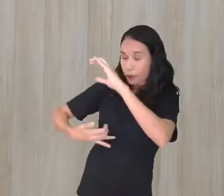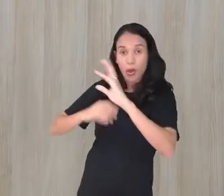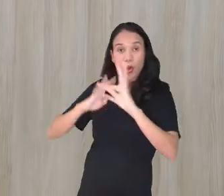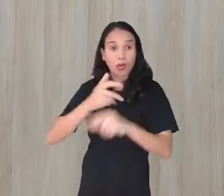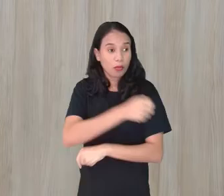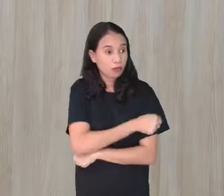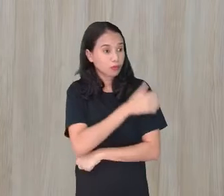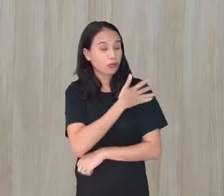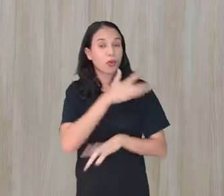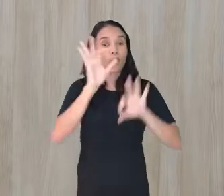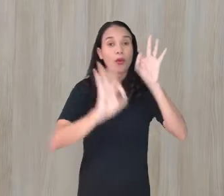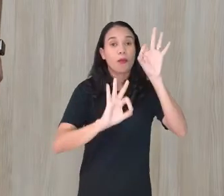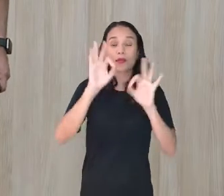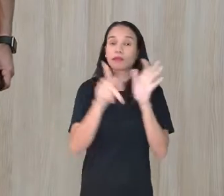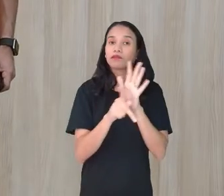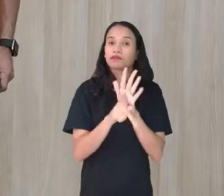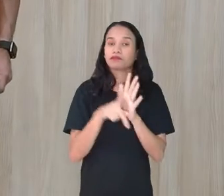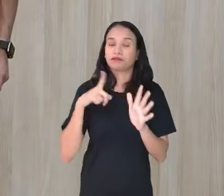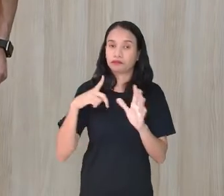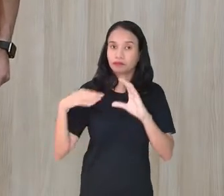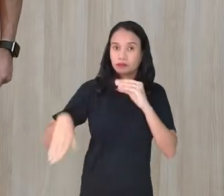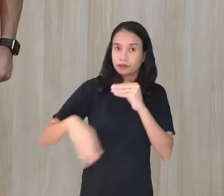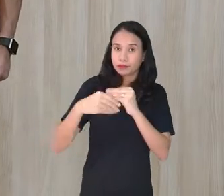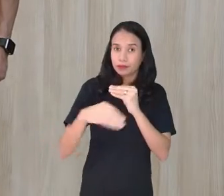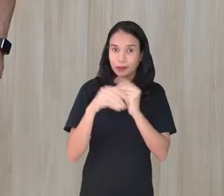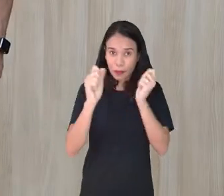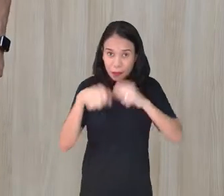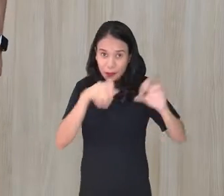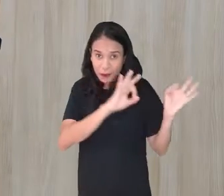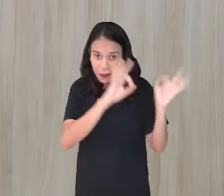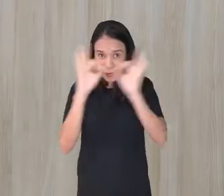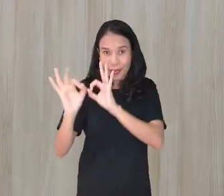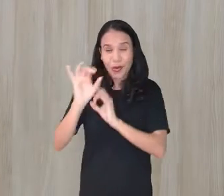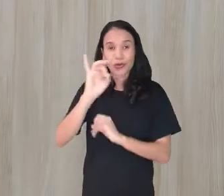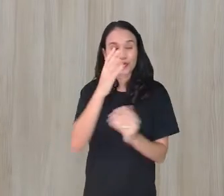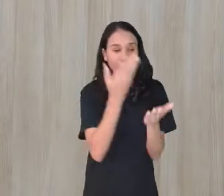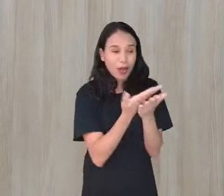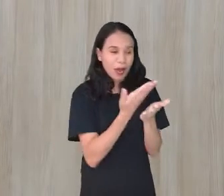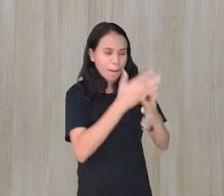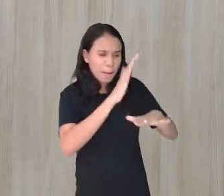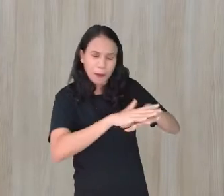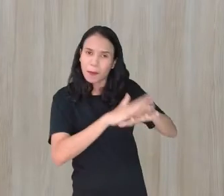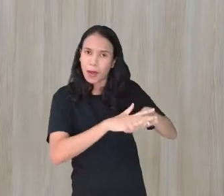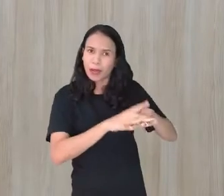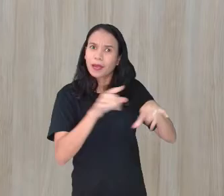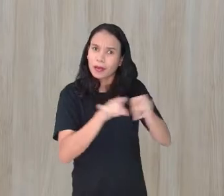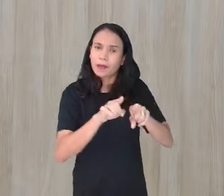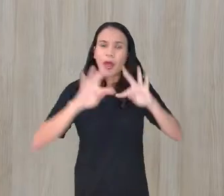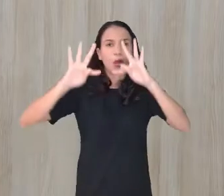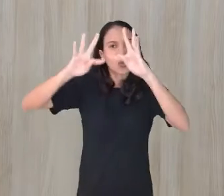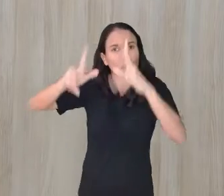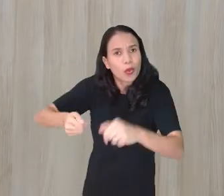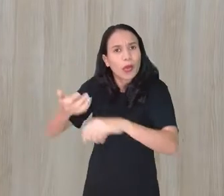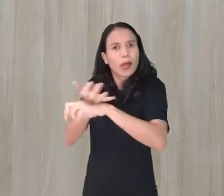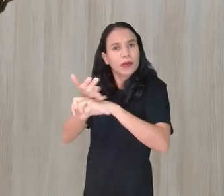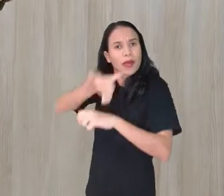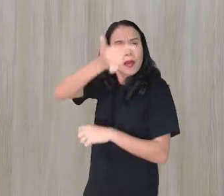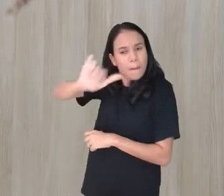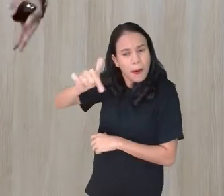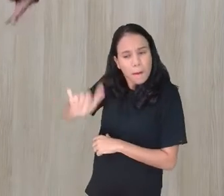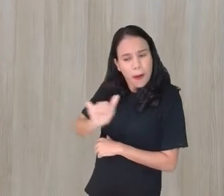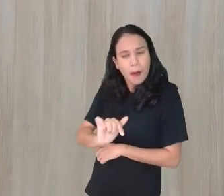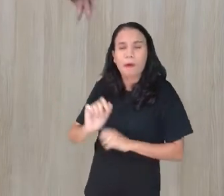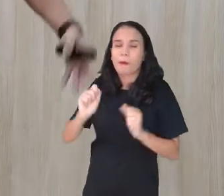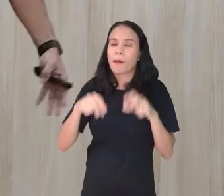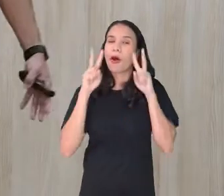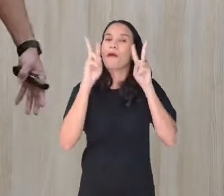organizado lá por ordem cronológica. Então lá você pode assistir não só as aulas de matemática, mas também como as aulas de todas as